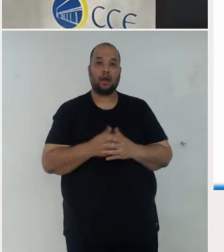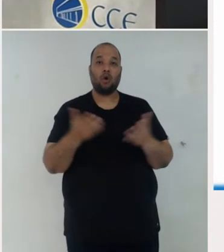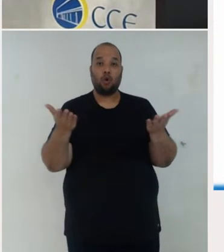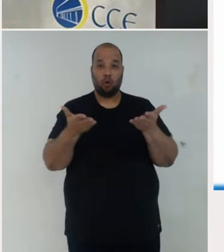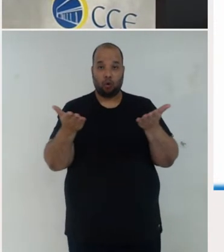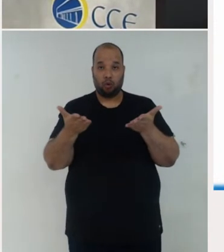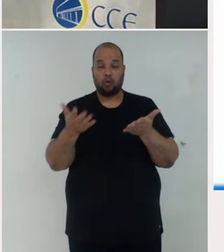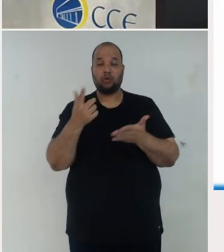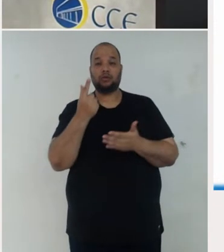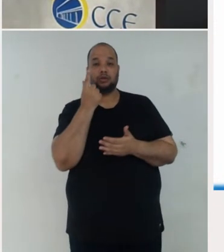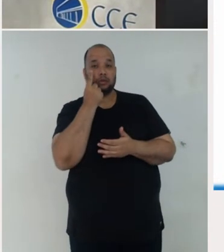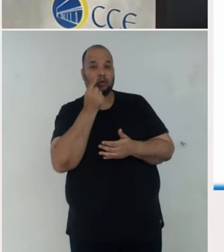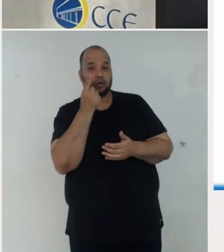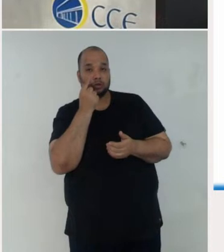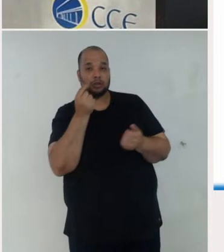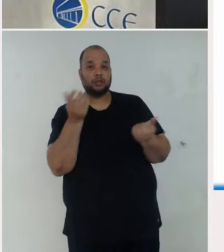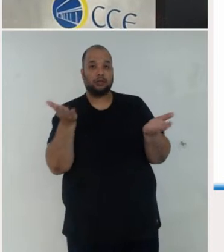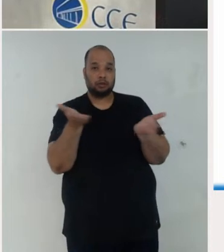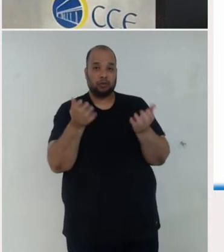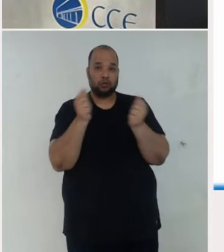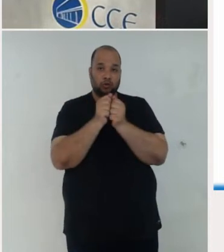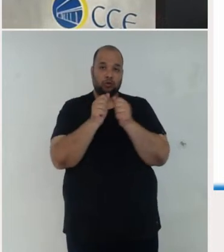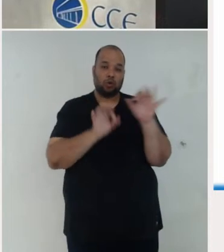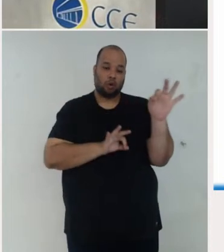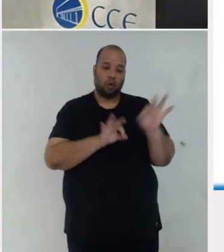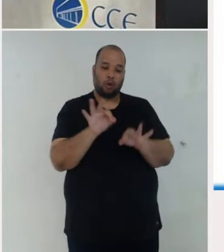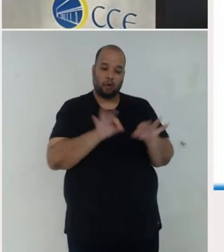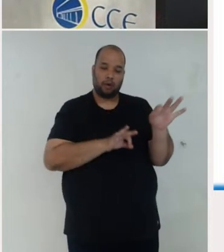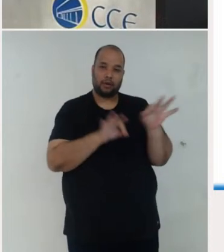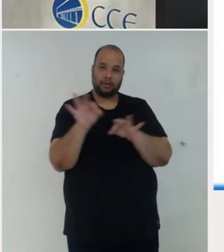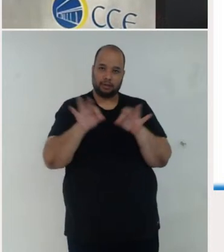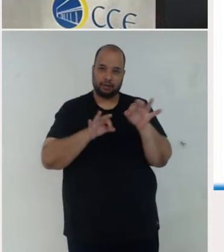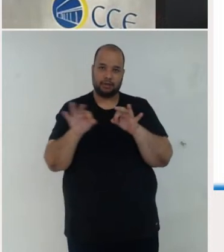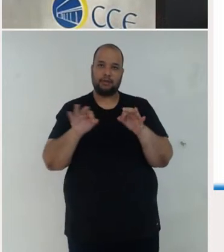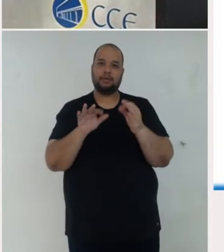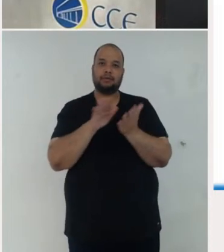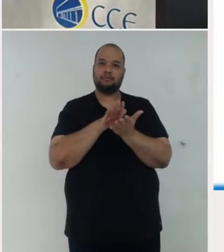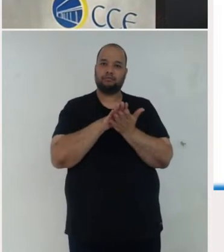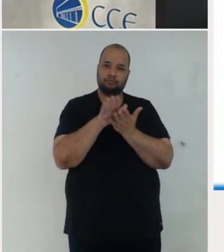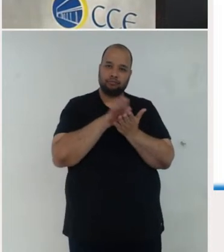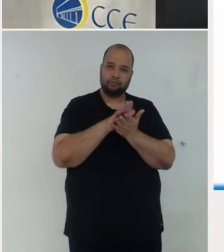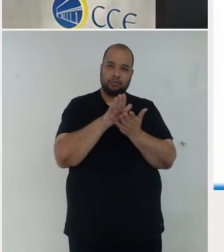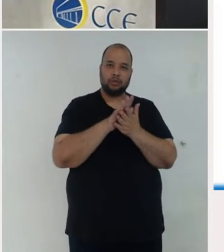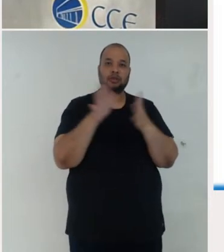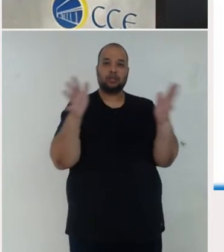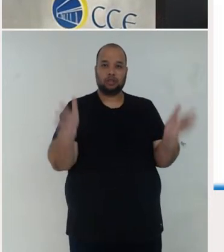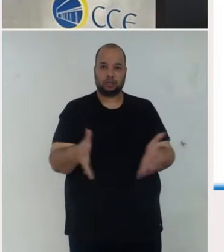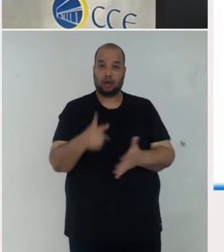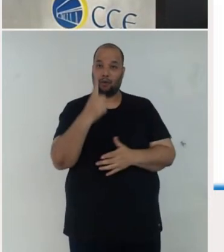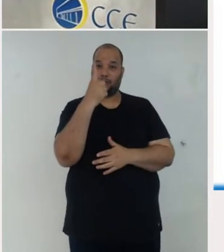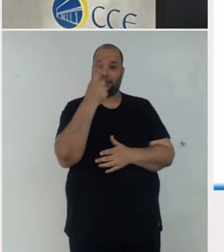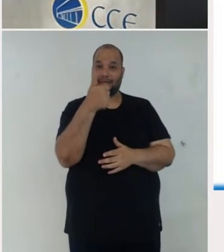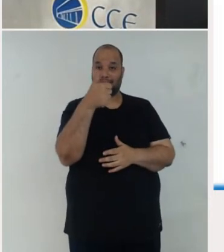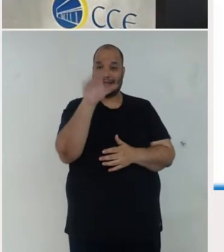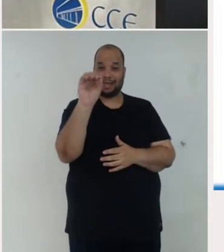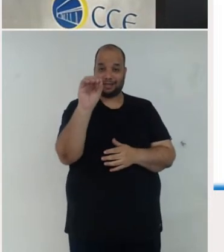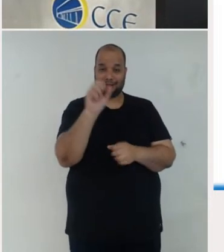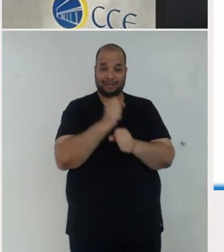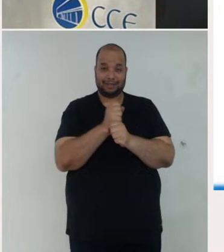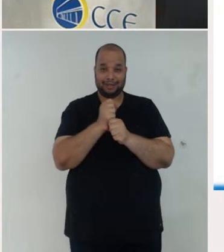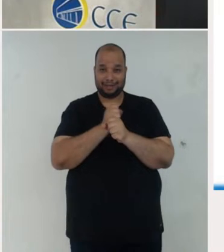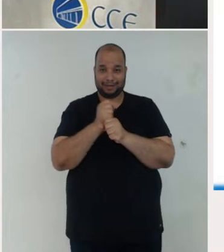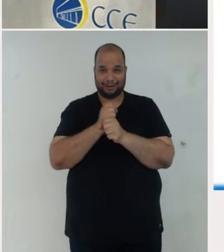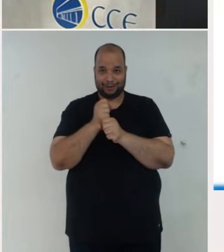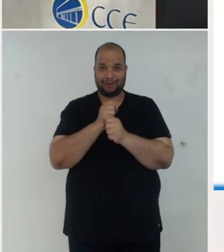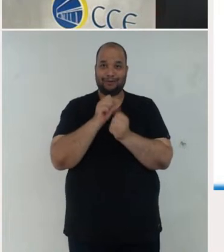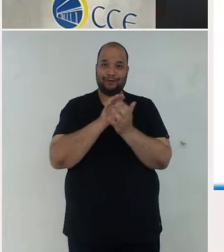eu e a Ronice estamos na organização dessa coleção. A gente está completando uma década dessa coleção. A